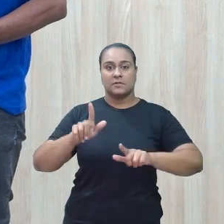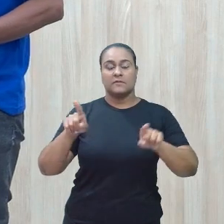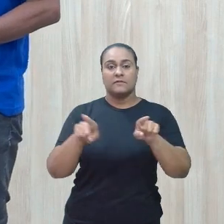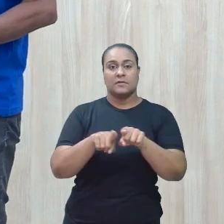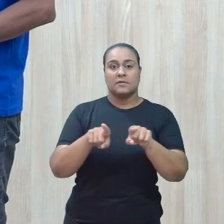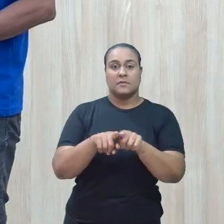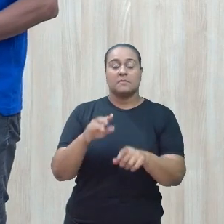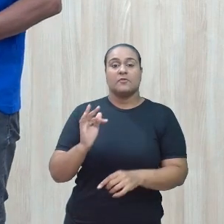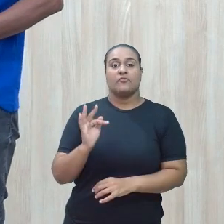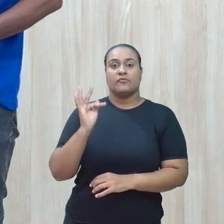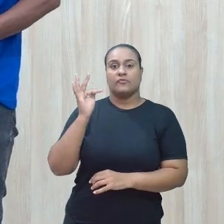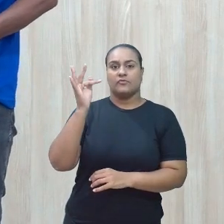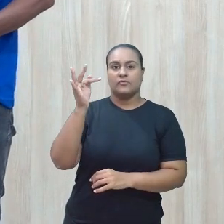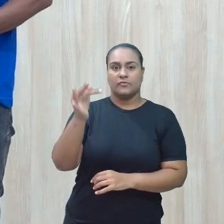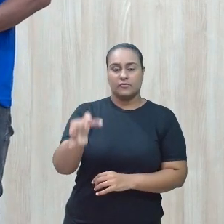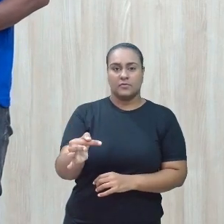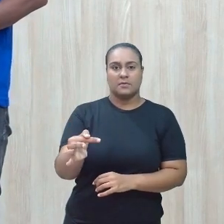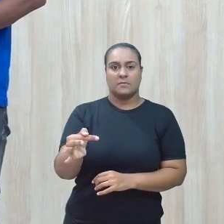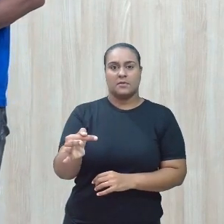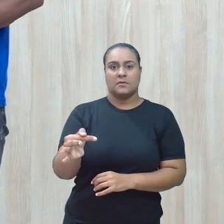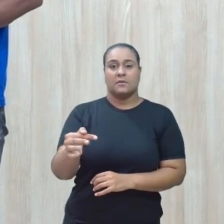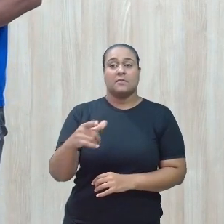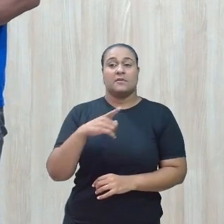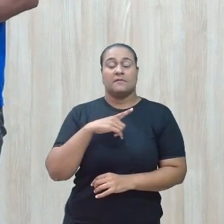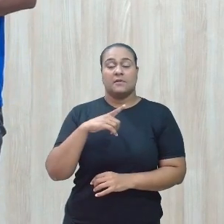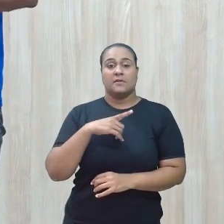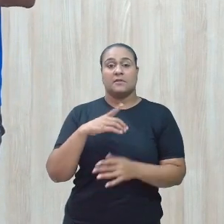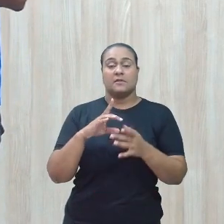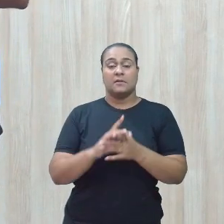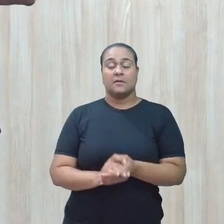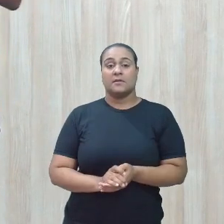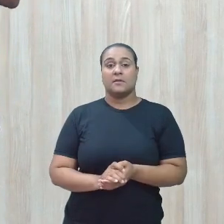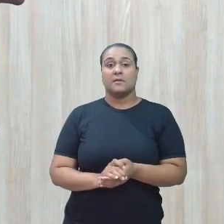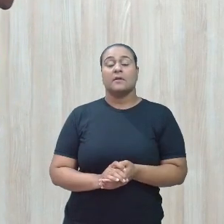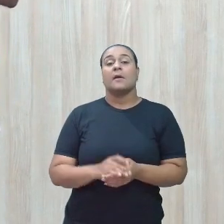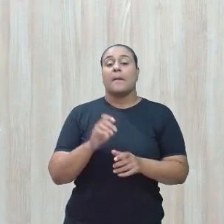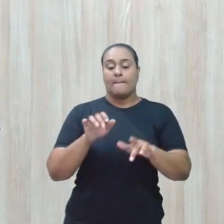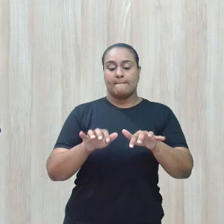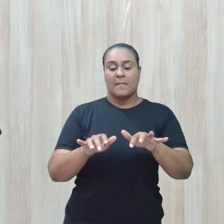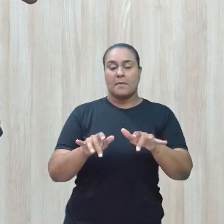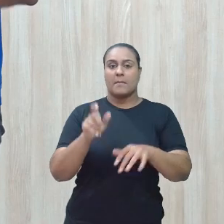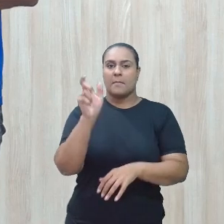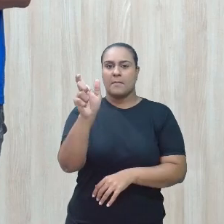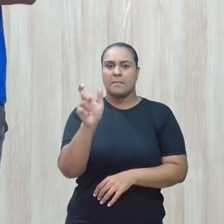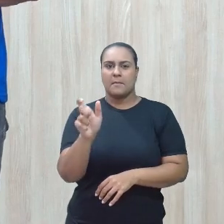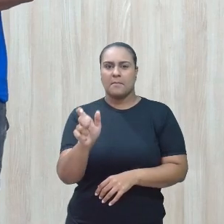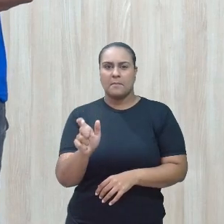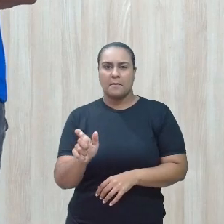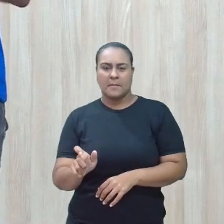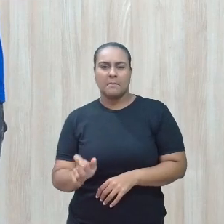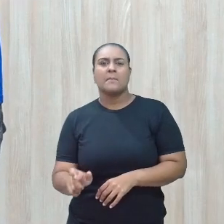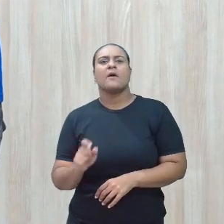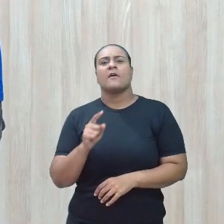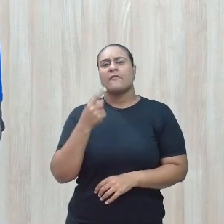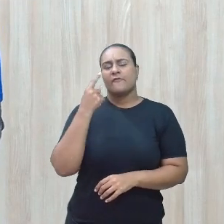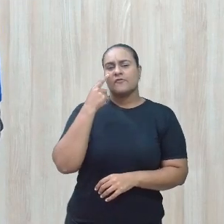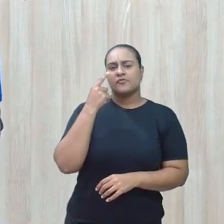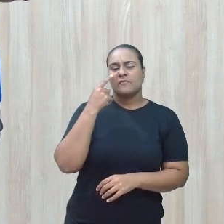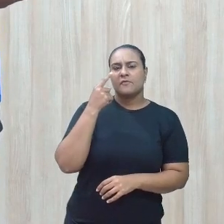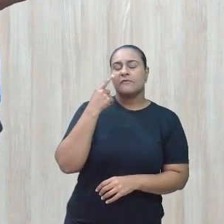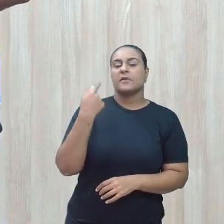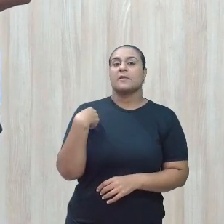Futuramente vocês vão ter a questão do chat, o bate-papo, mas lá na frente vocês vão ver isso aqui e vão poder falar